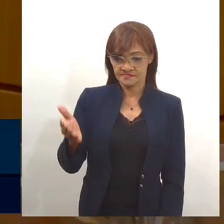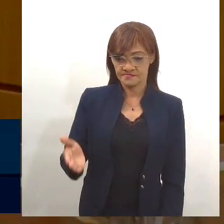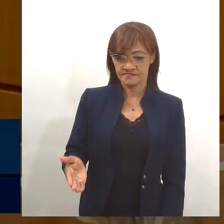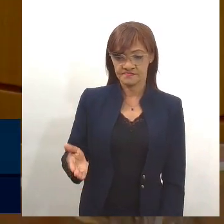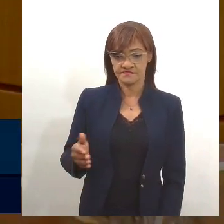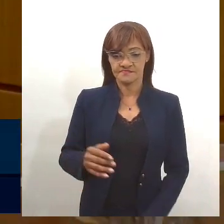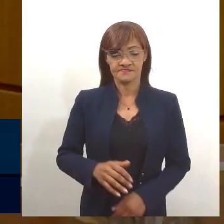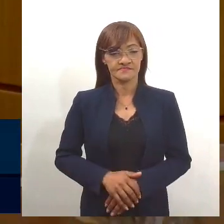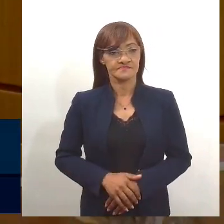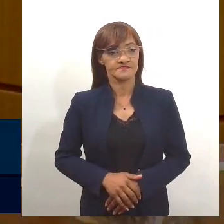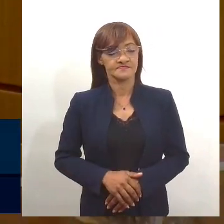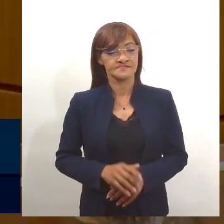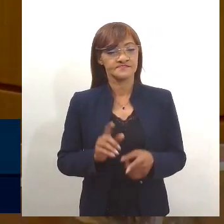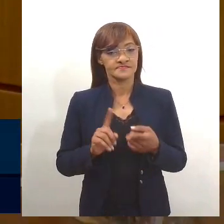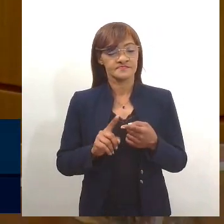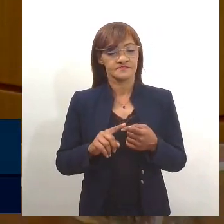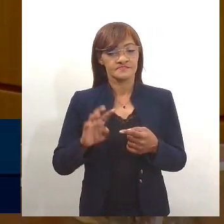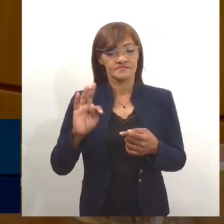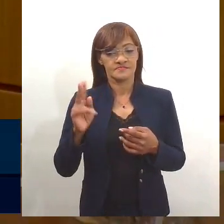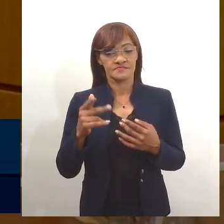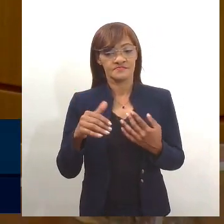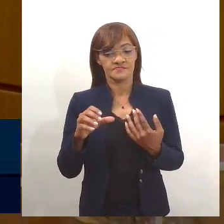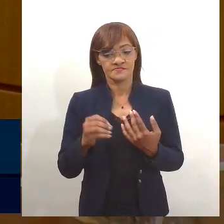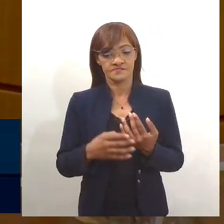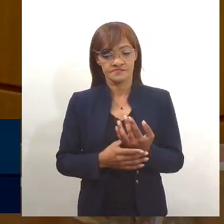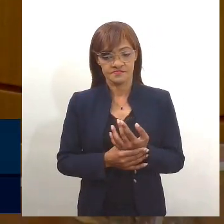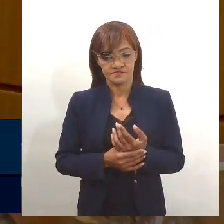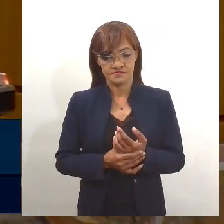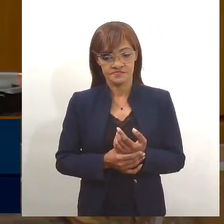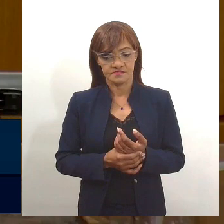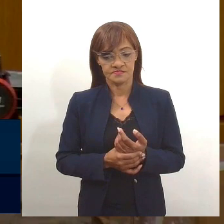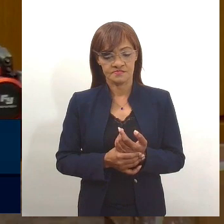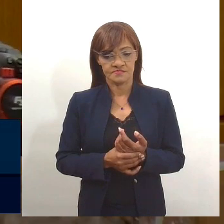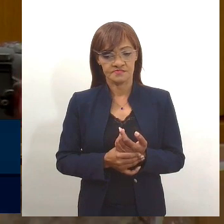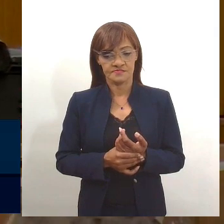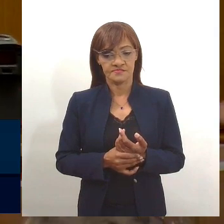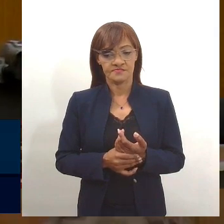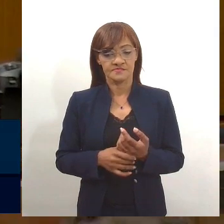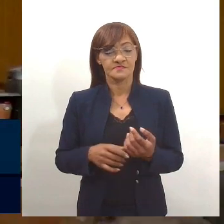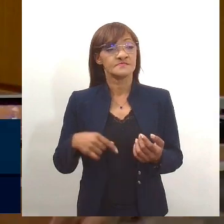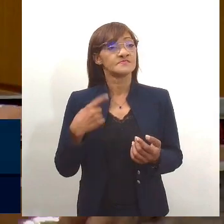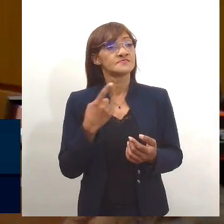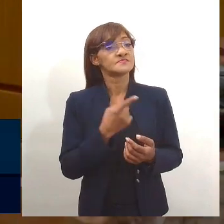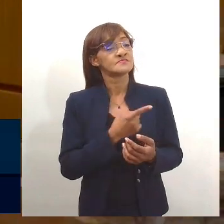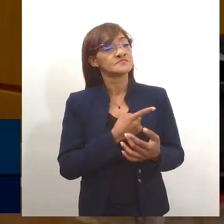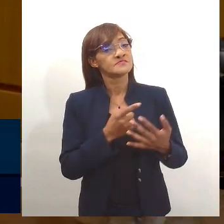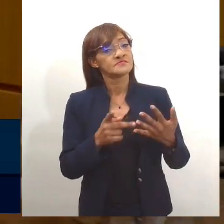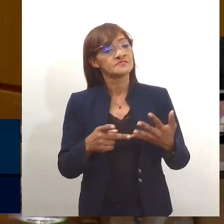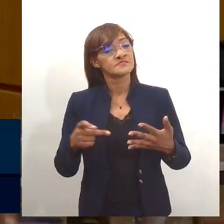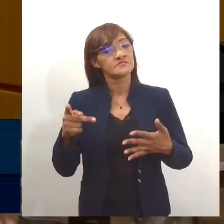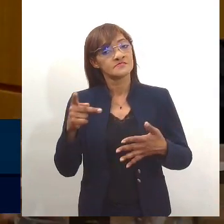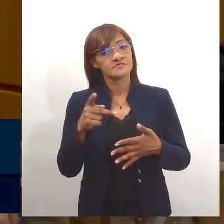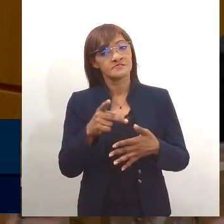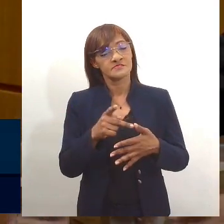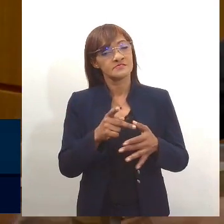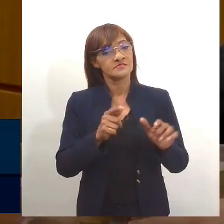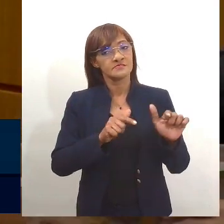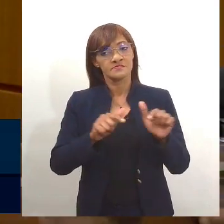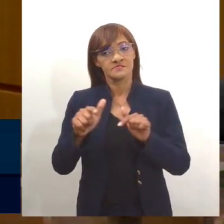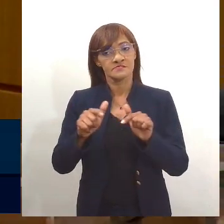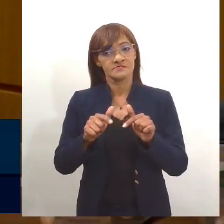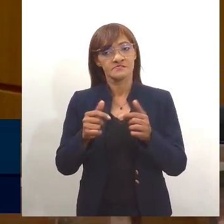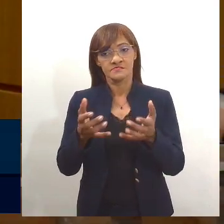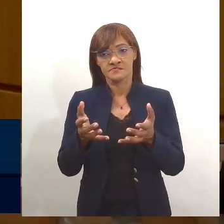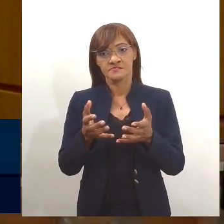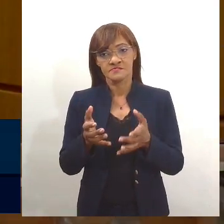gente quer demais priorizar nosso trabalho aqui nesse estado. Quanto